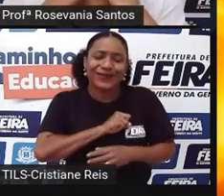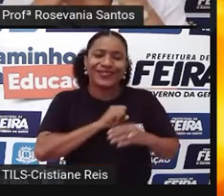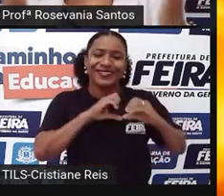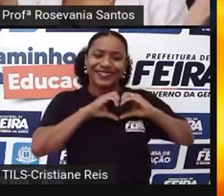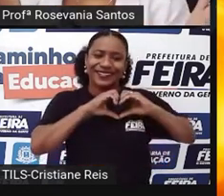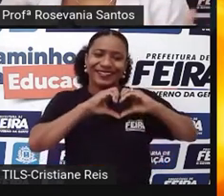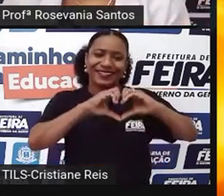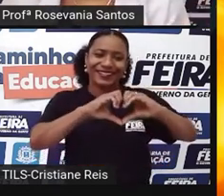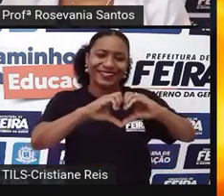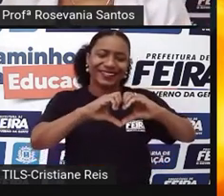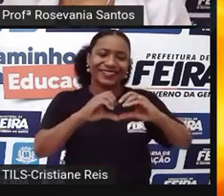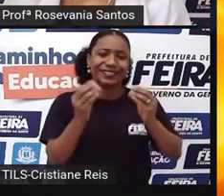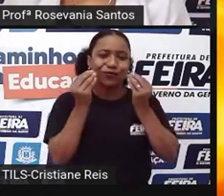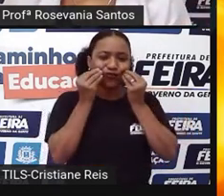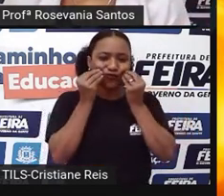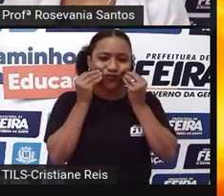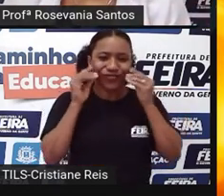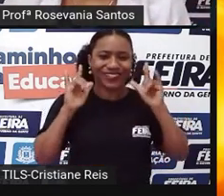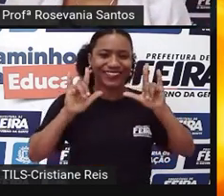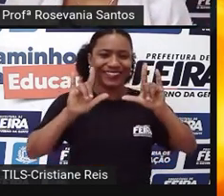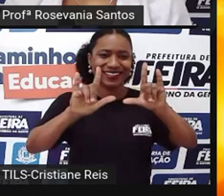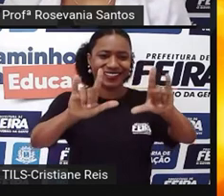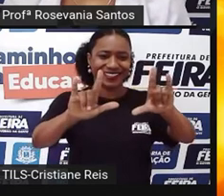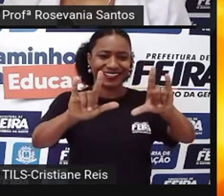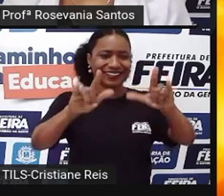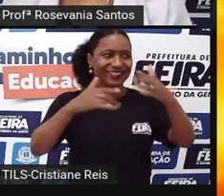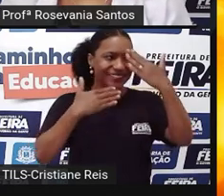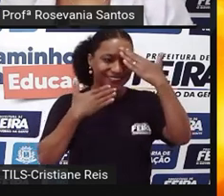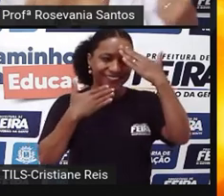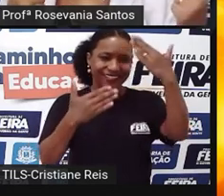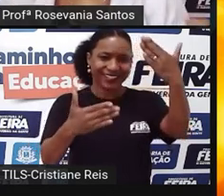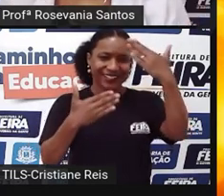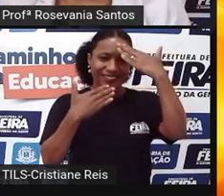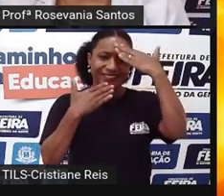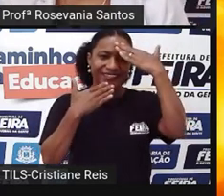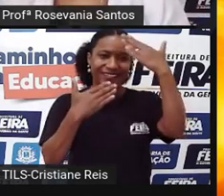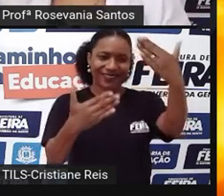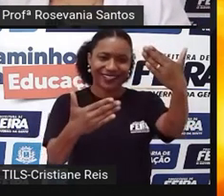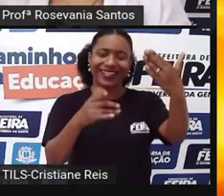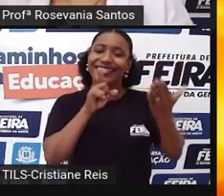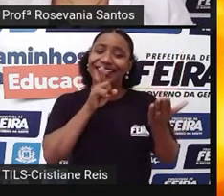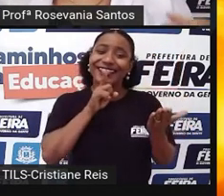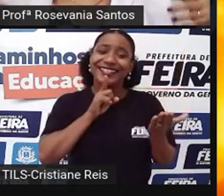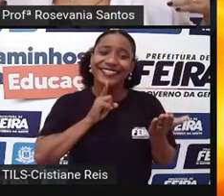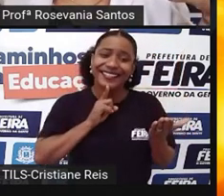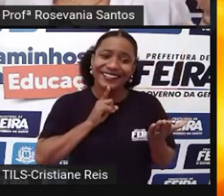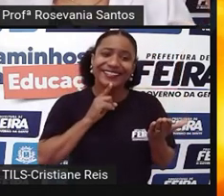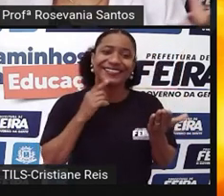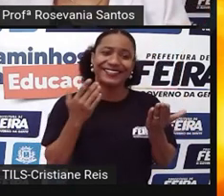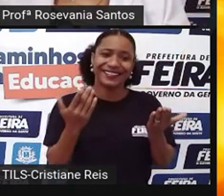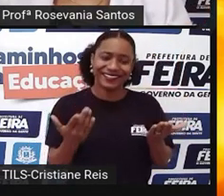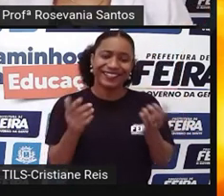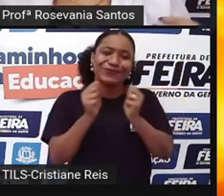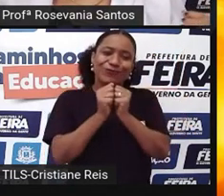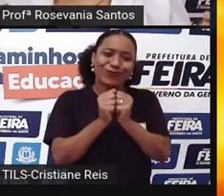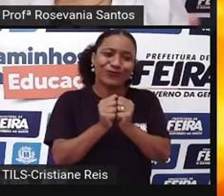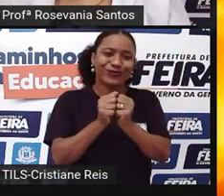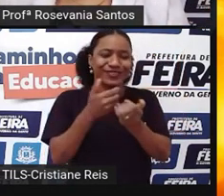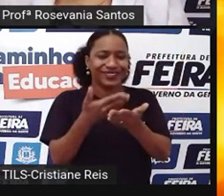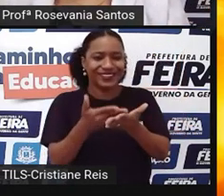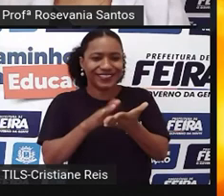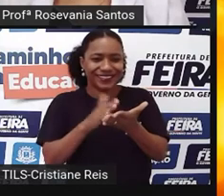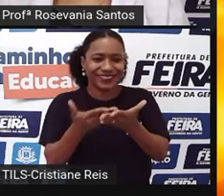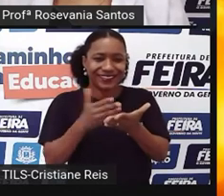vocês, deixando um beijo no coração de vocês. Obrigada, gente. Obrigada mesmo. Obrigada, Cris, por ter, né, ficado com a gente aqui quase